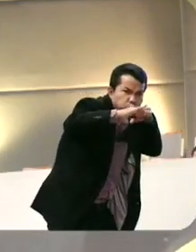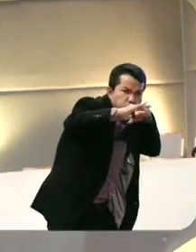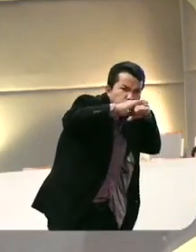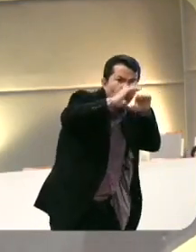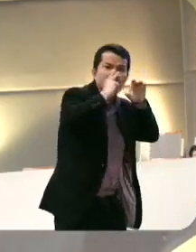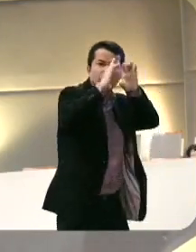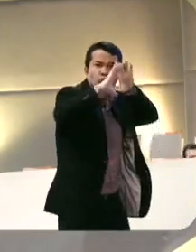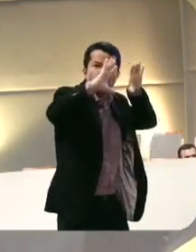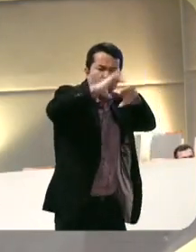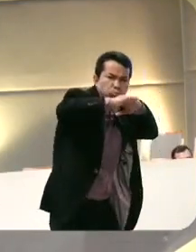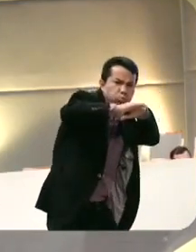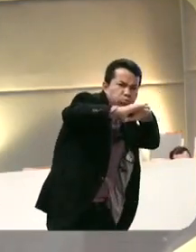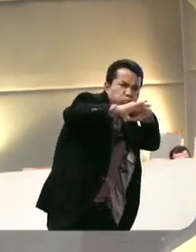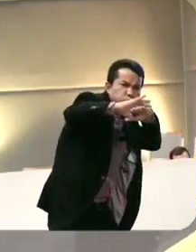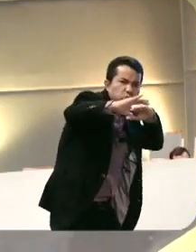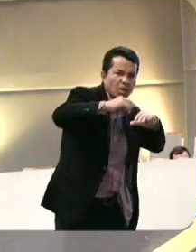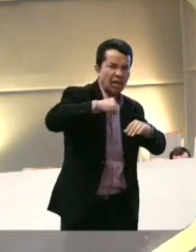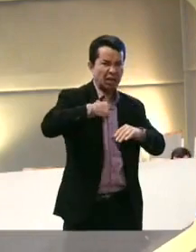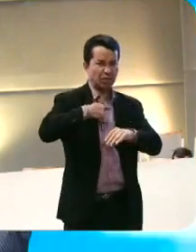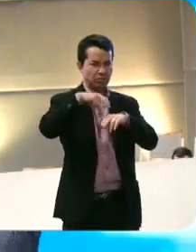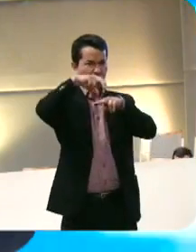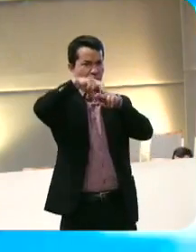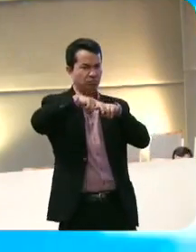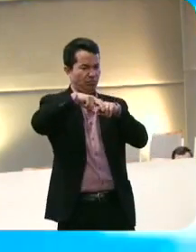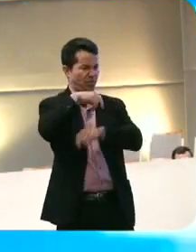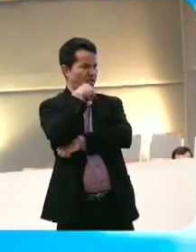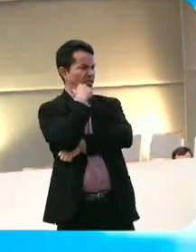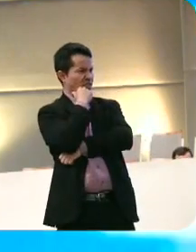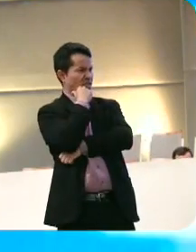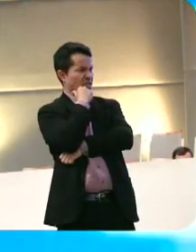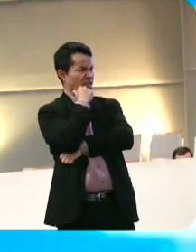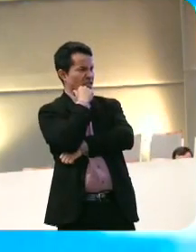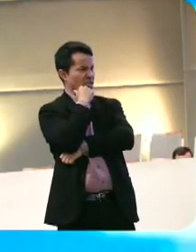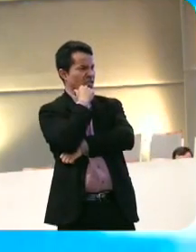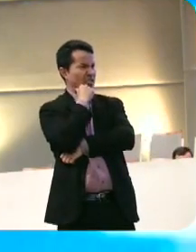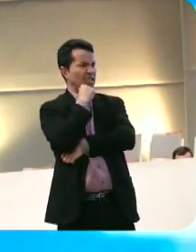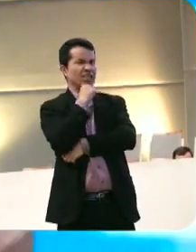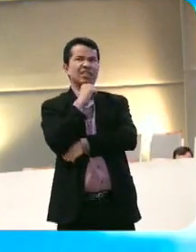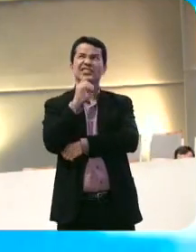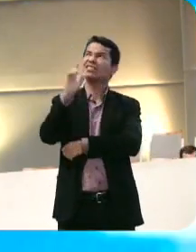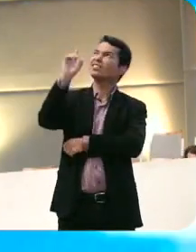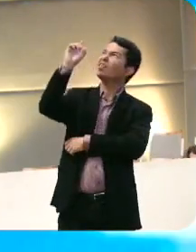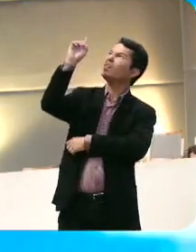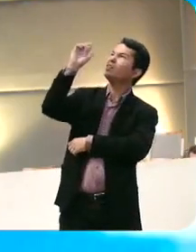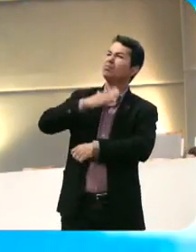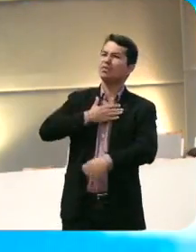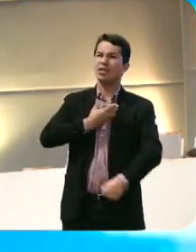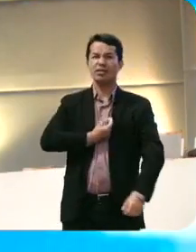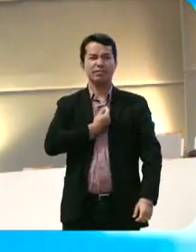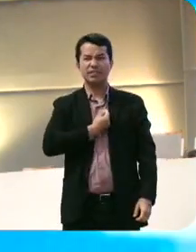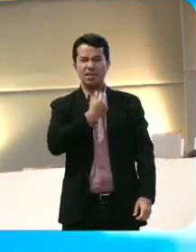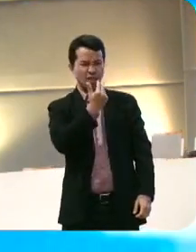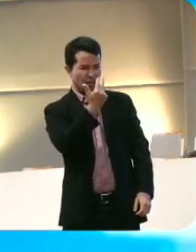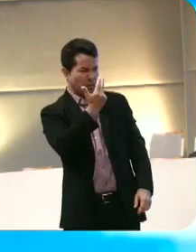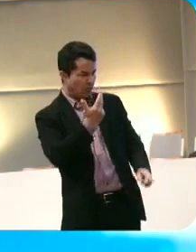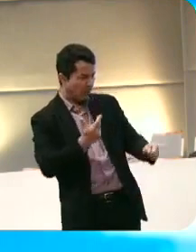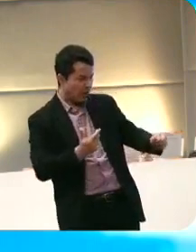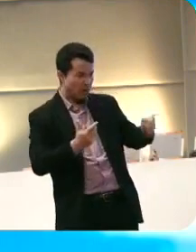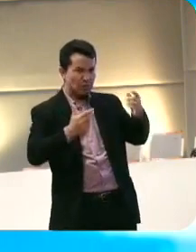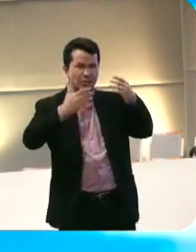lado. E eu olhei para aquilo e falei: Deus, minha vida está assim. Eu não consigo enxergar muito